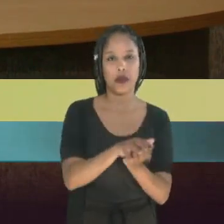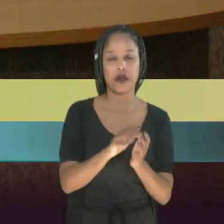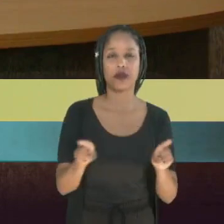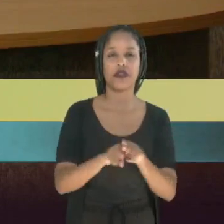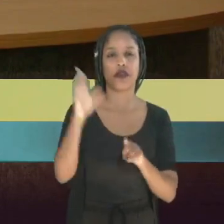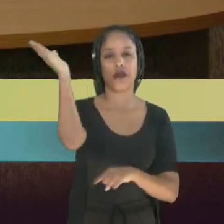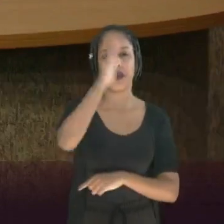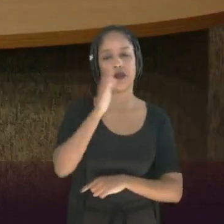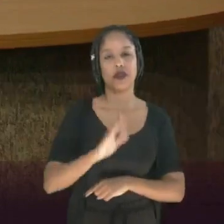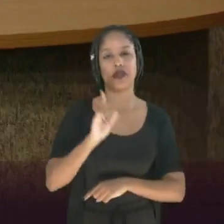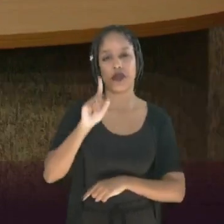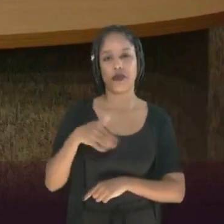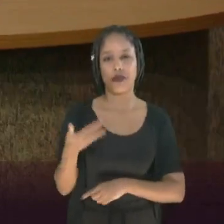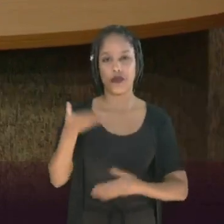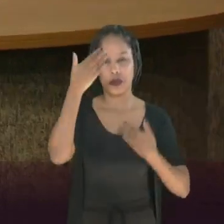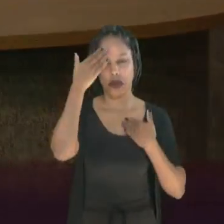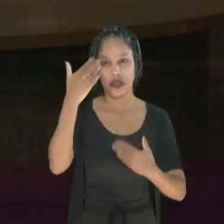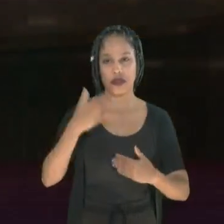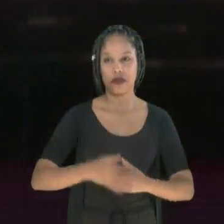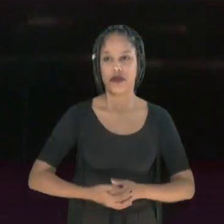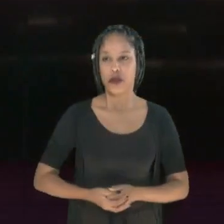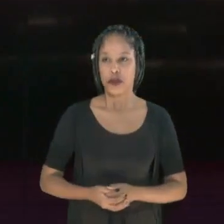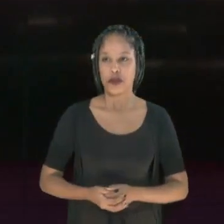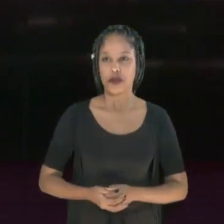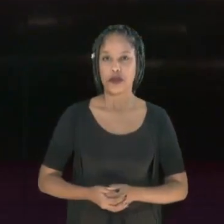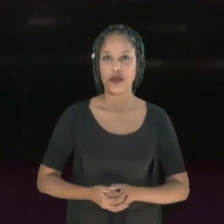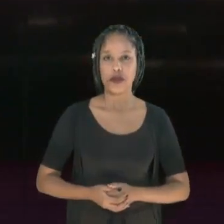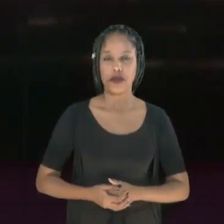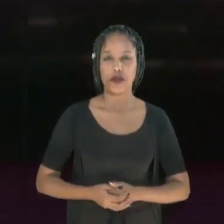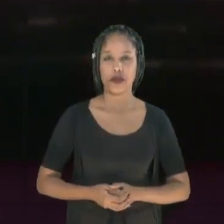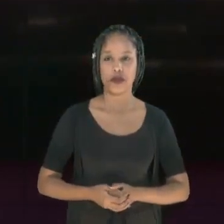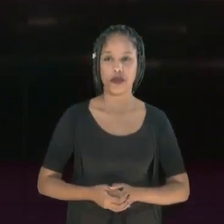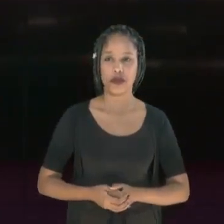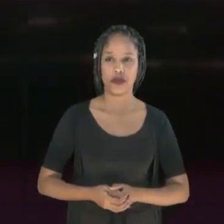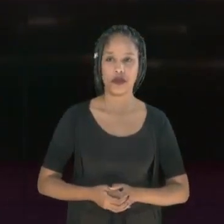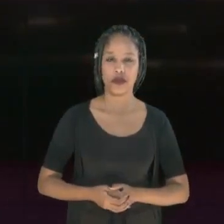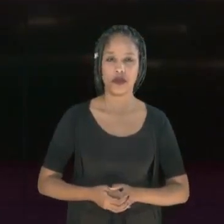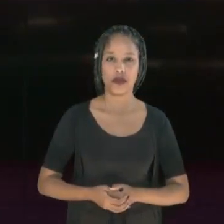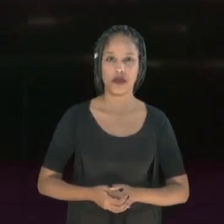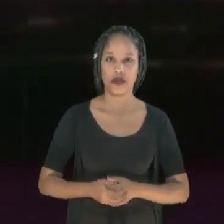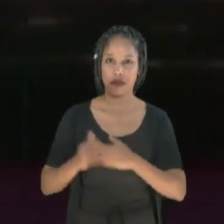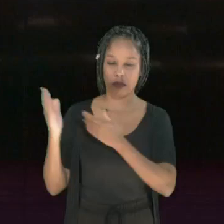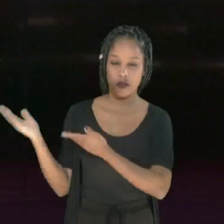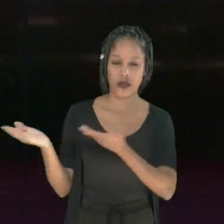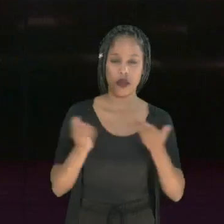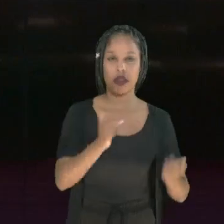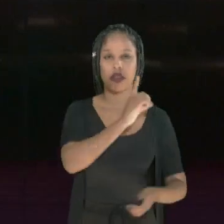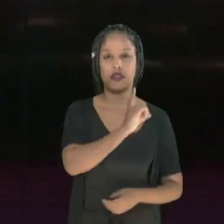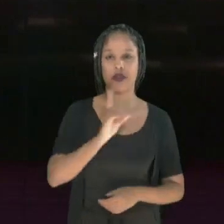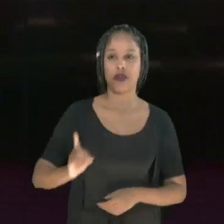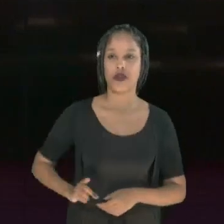presidente. Muito obrigado. Com a palavra o deputado Gilmar Júnior, do PV.